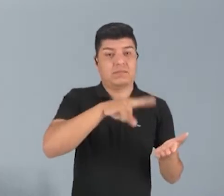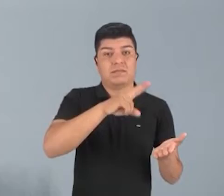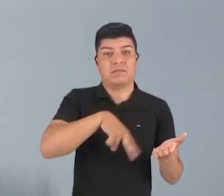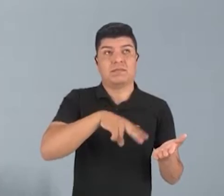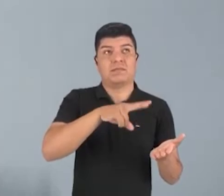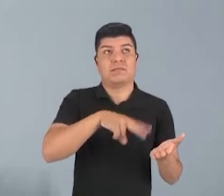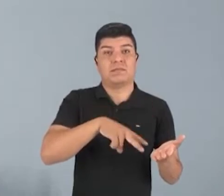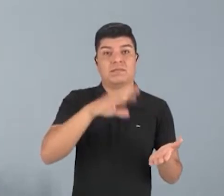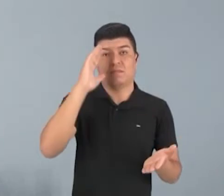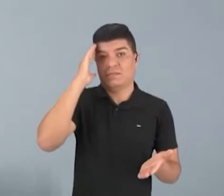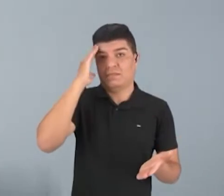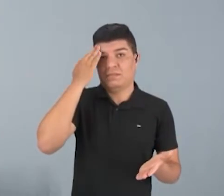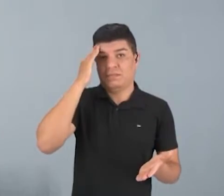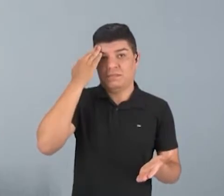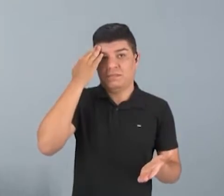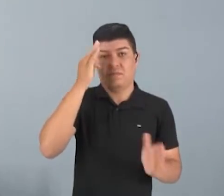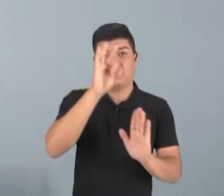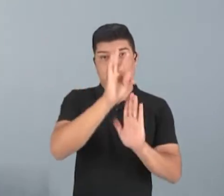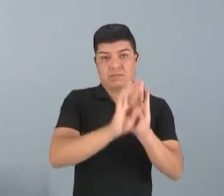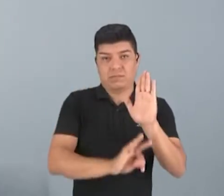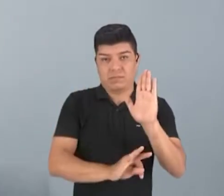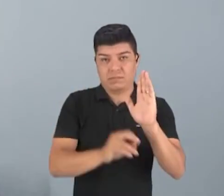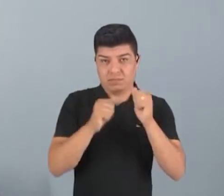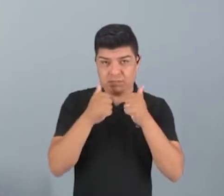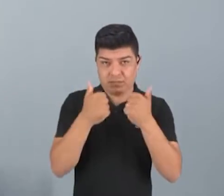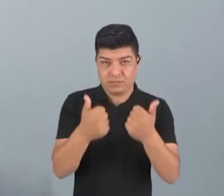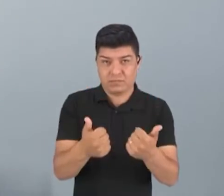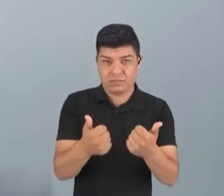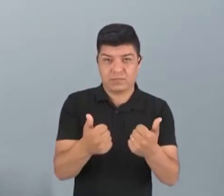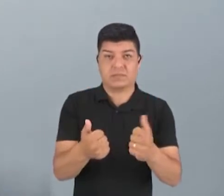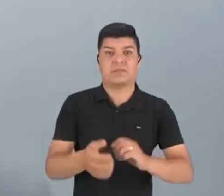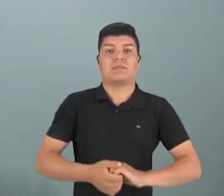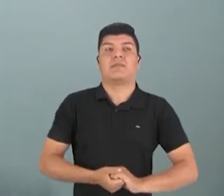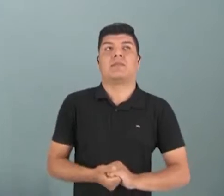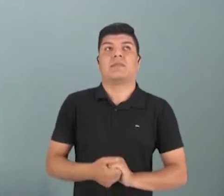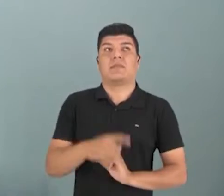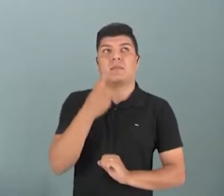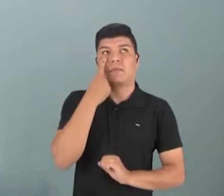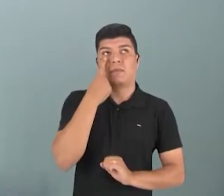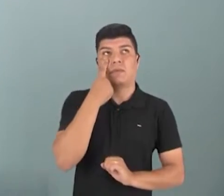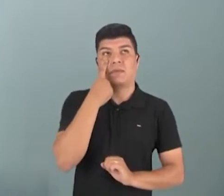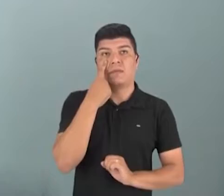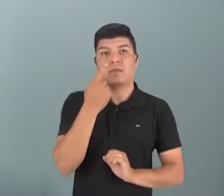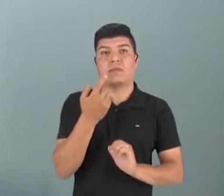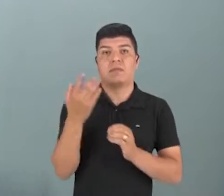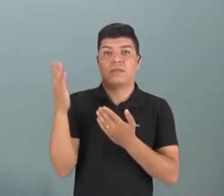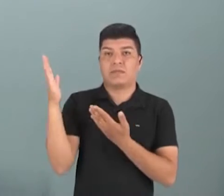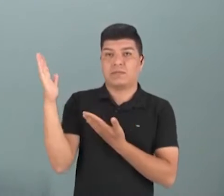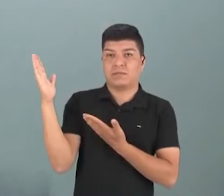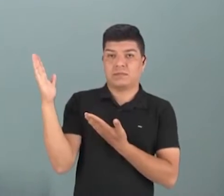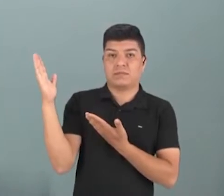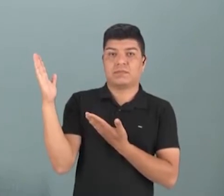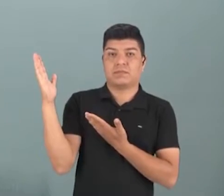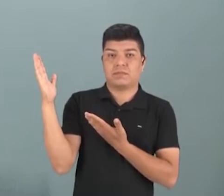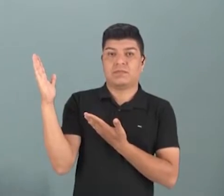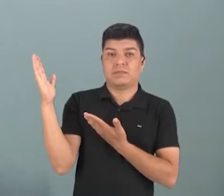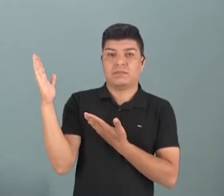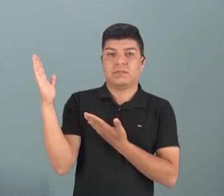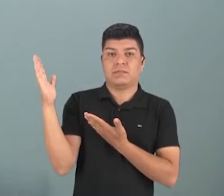para compreender o nosso texto tudo bem vamos lá olhando para o cartaz